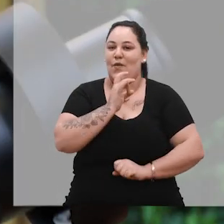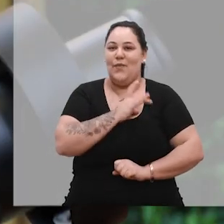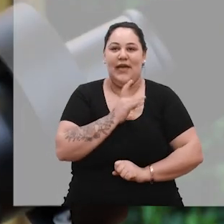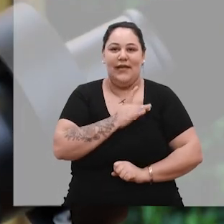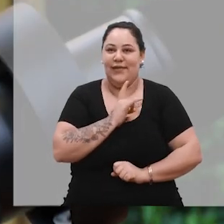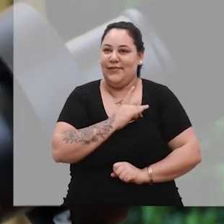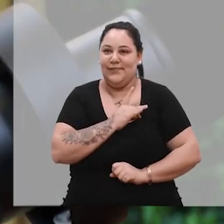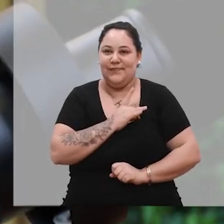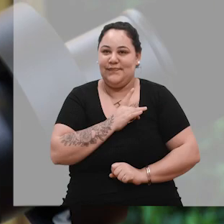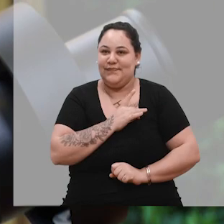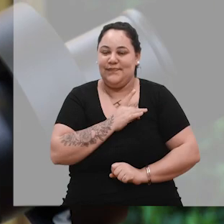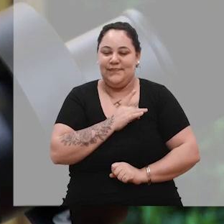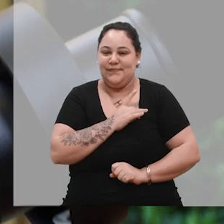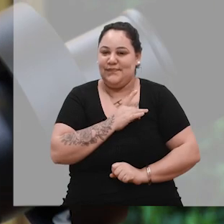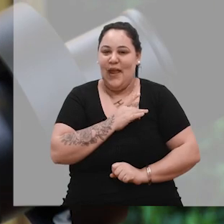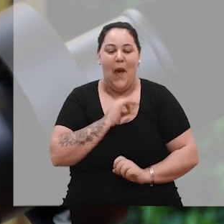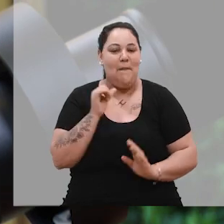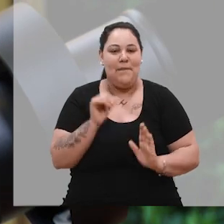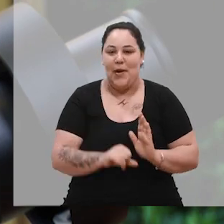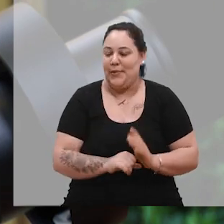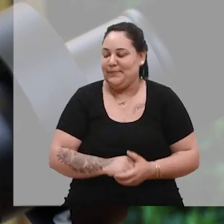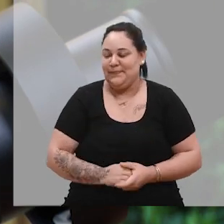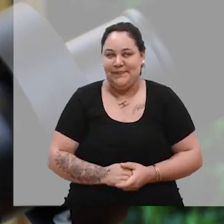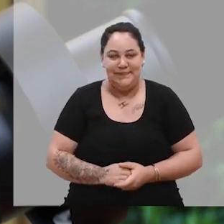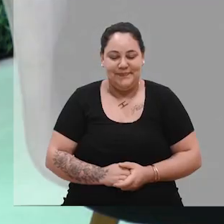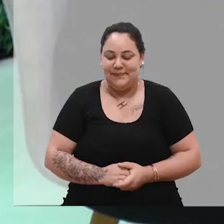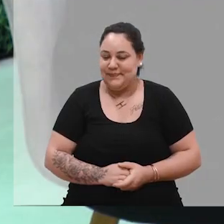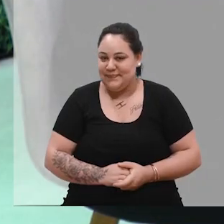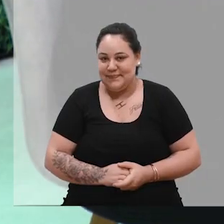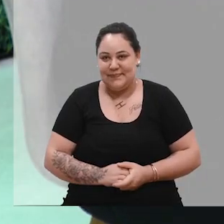que mais se carrega desde o início.